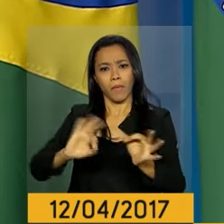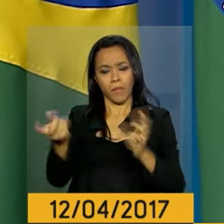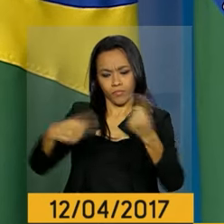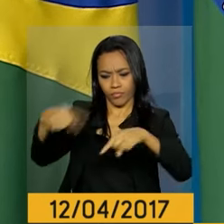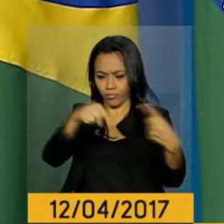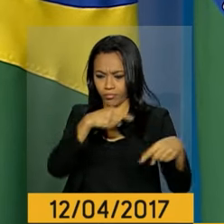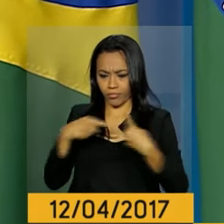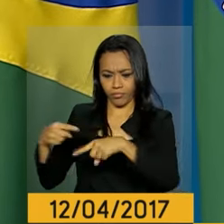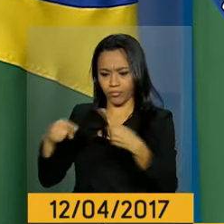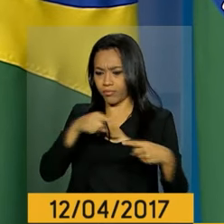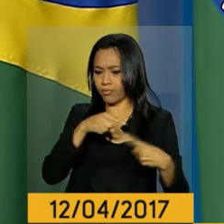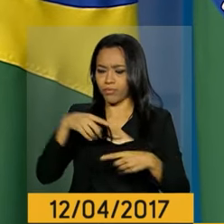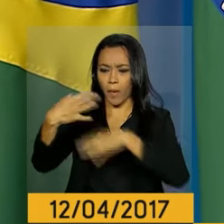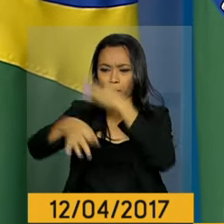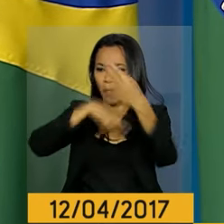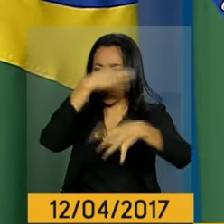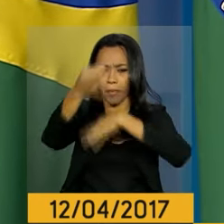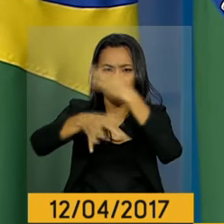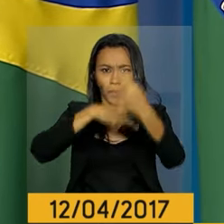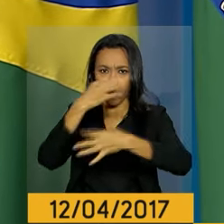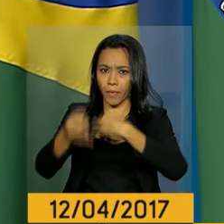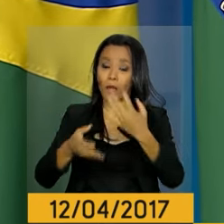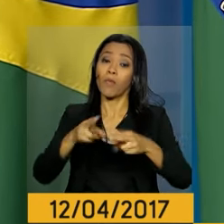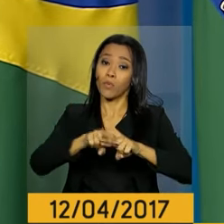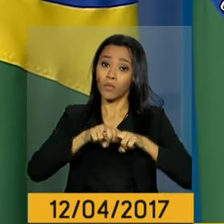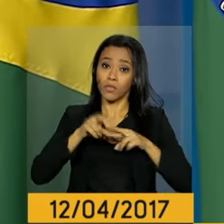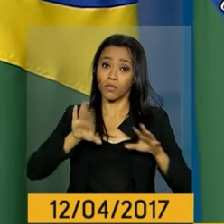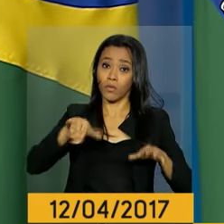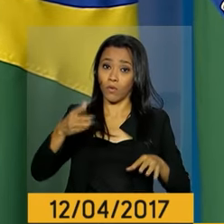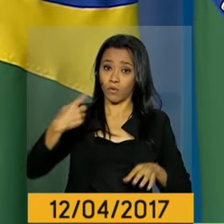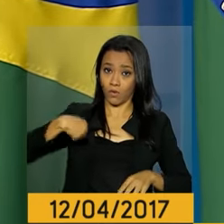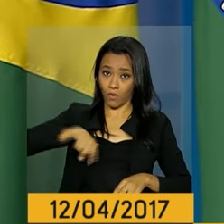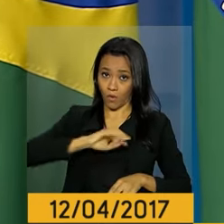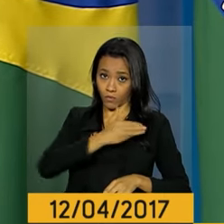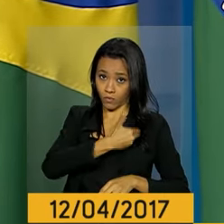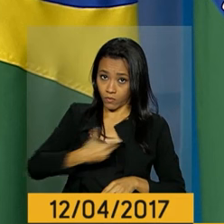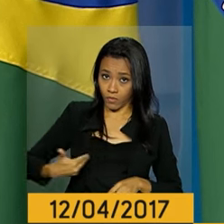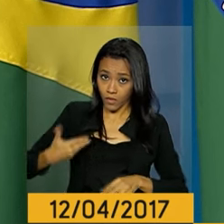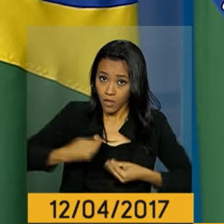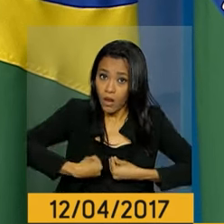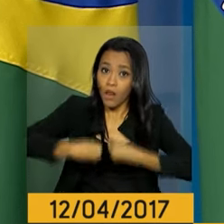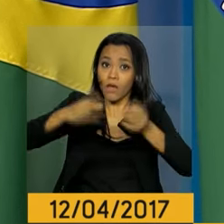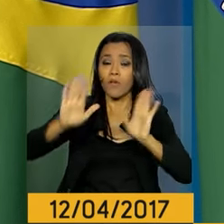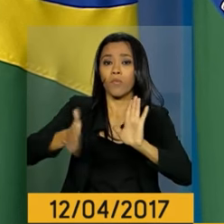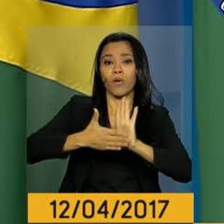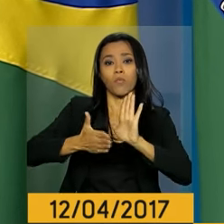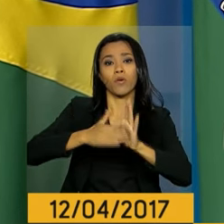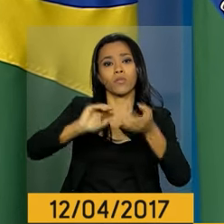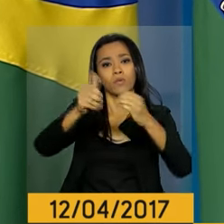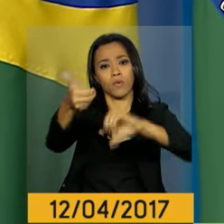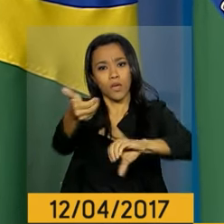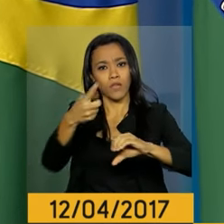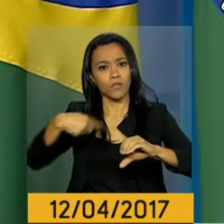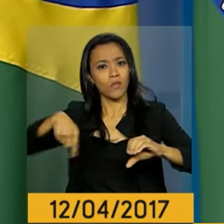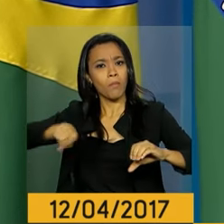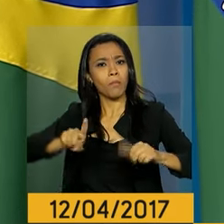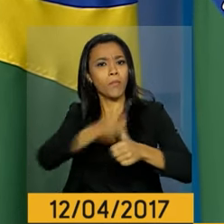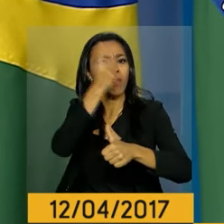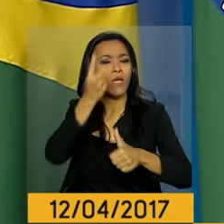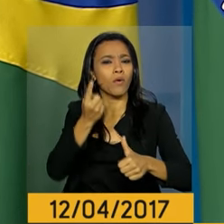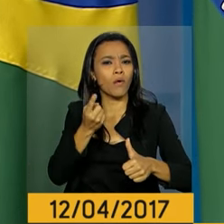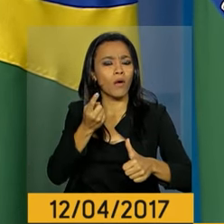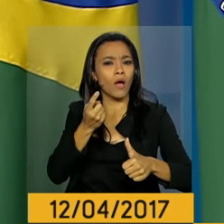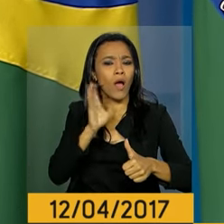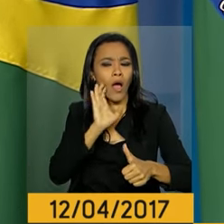populares por isso que nós ao mandarmos a proposta para o Congresso Nacional nós cuidamos de ouvir